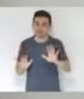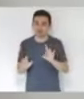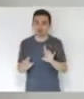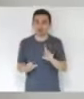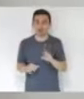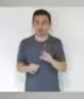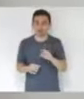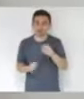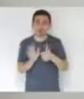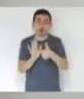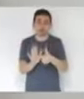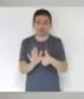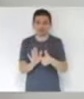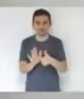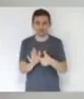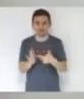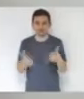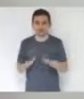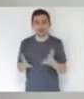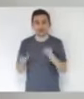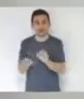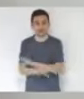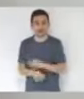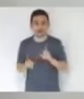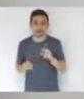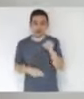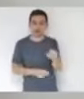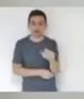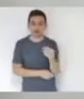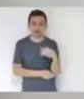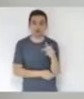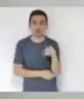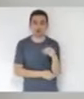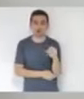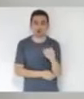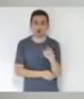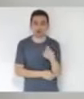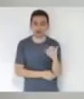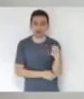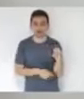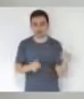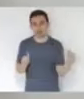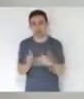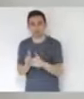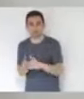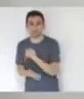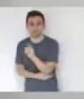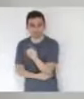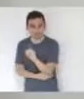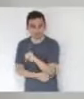Como Antônio Raio, que liga a Brusque a Itajaí, a governador Jorge Lacerda, que está em processo de revitalização,